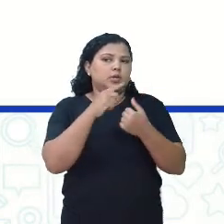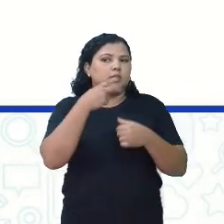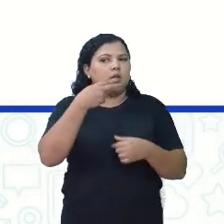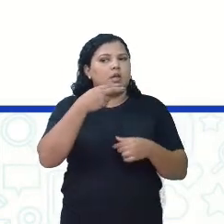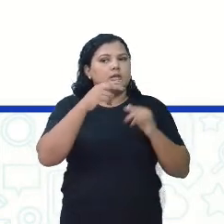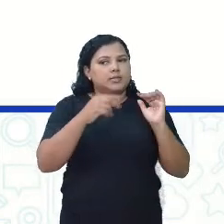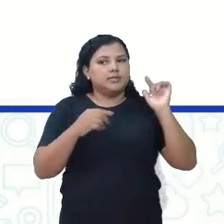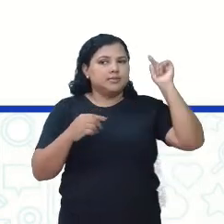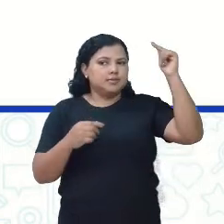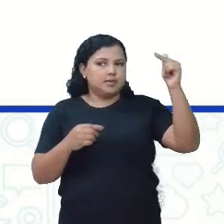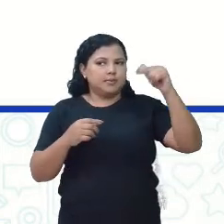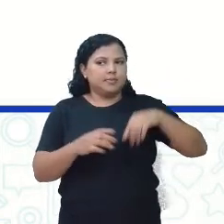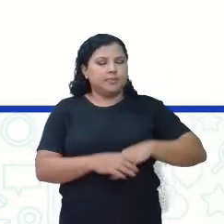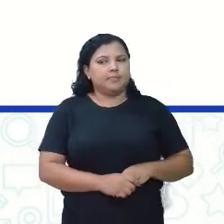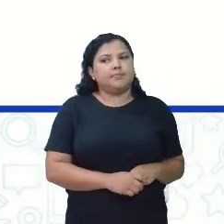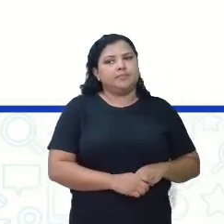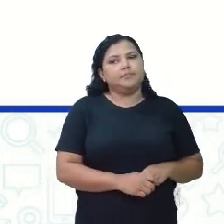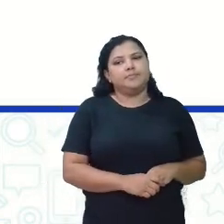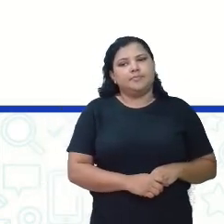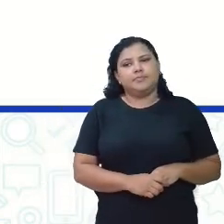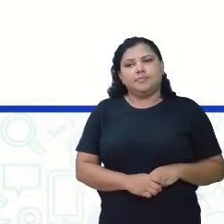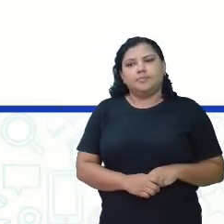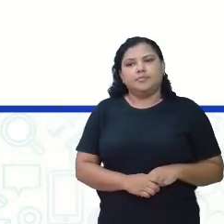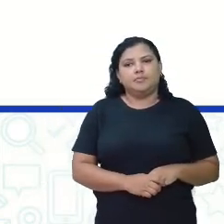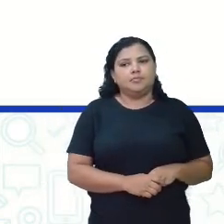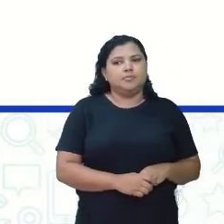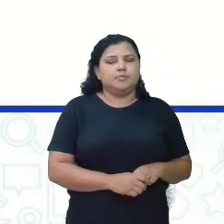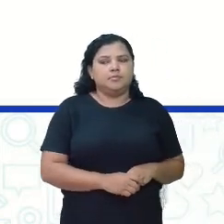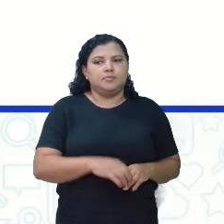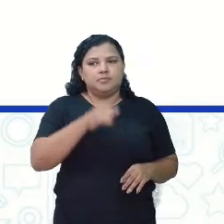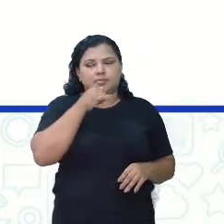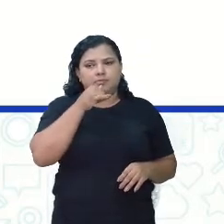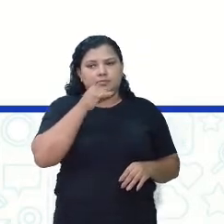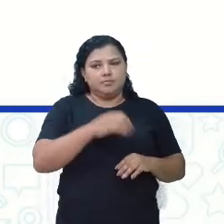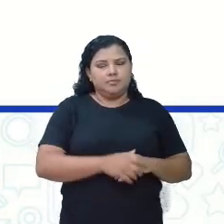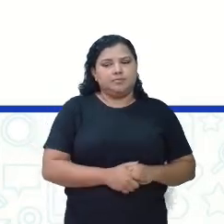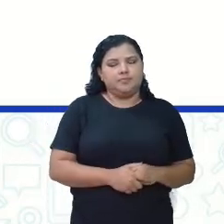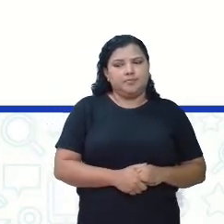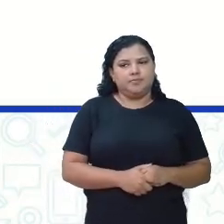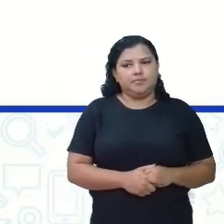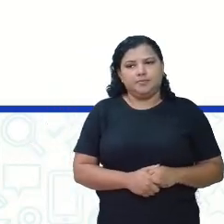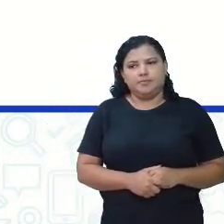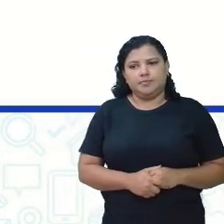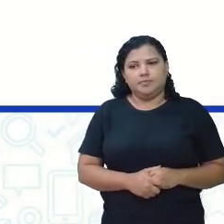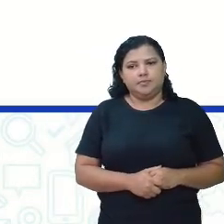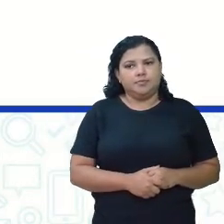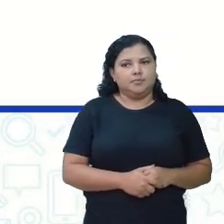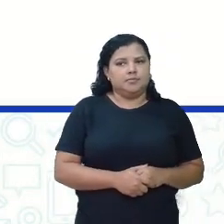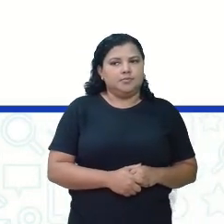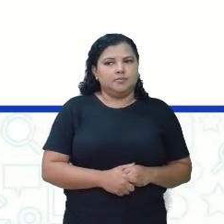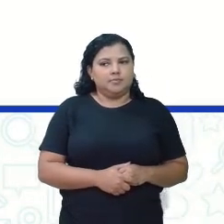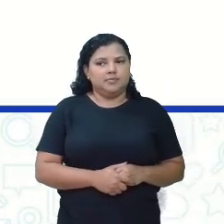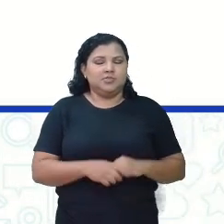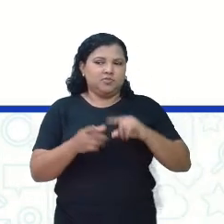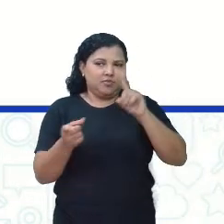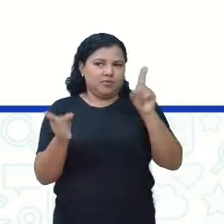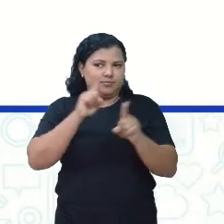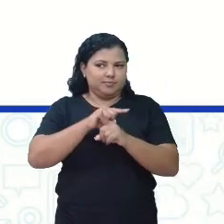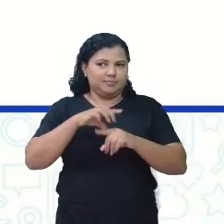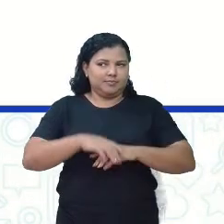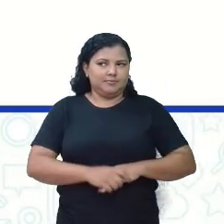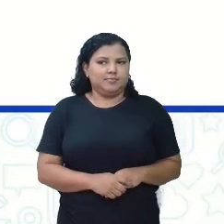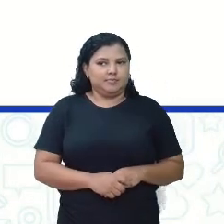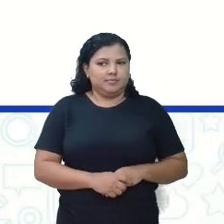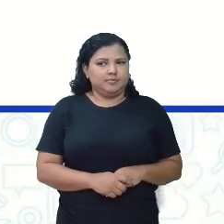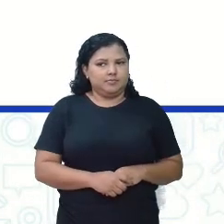de cima, tá? Método da substituição. Então eu fiquei com isso aqui, ó. Ops, deixa eu voltar aqui. Então